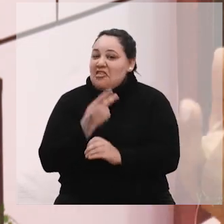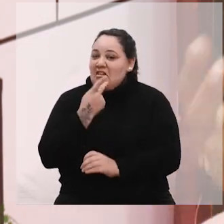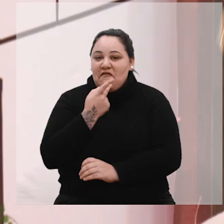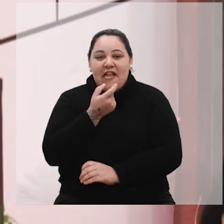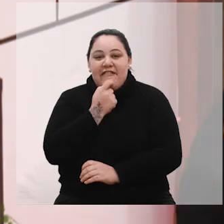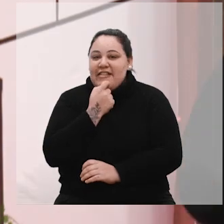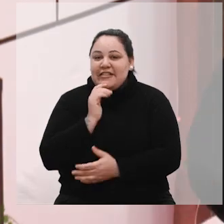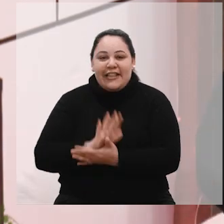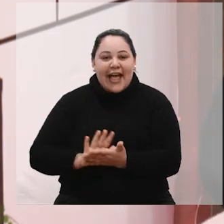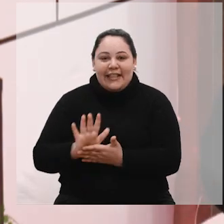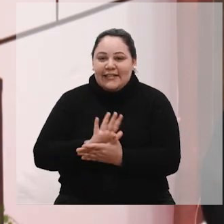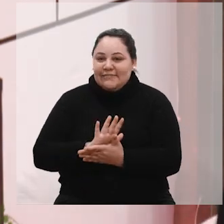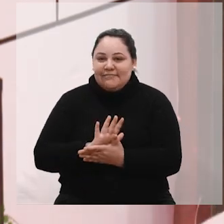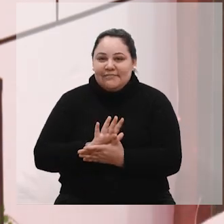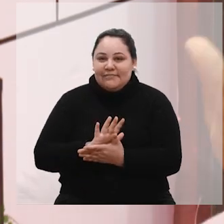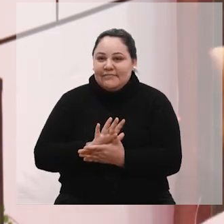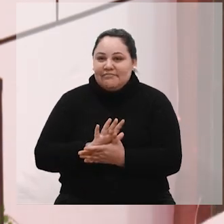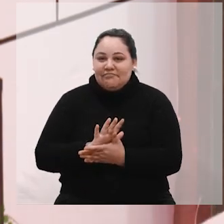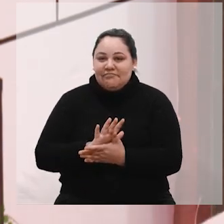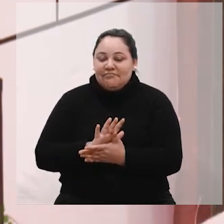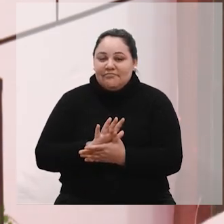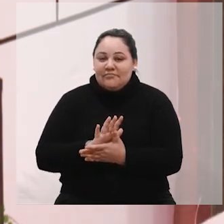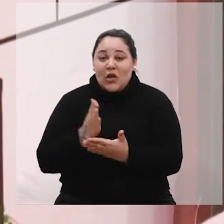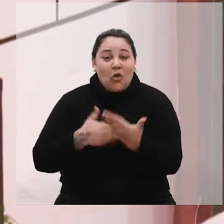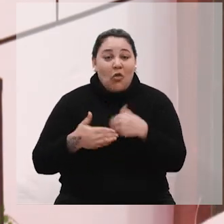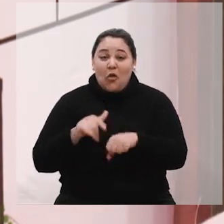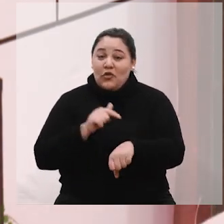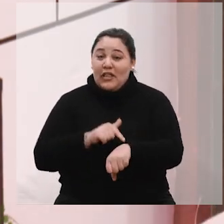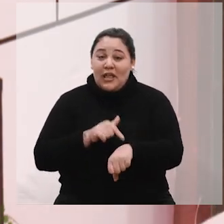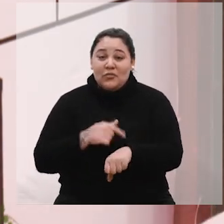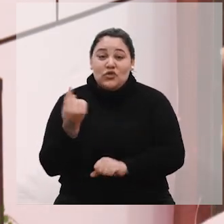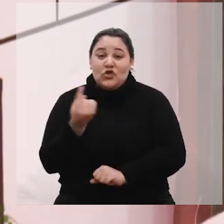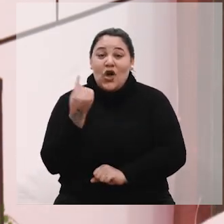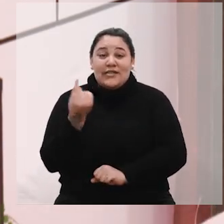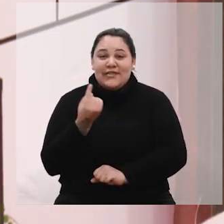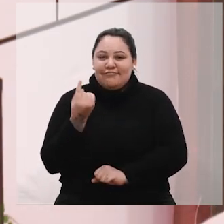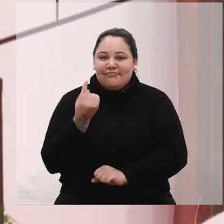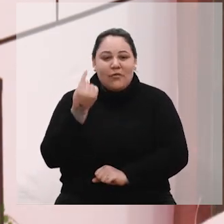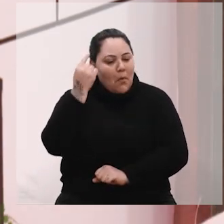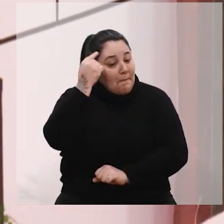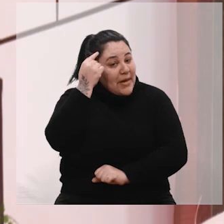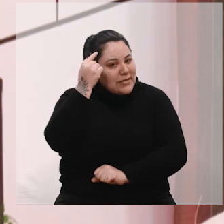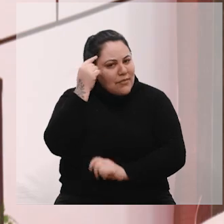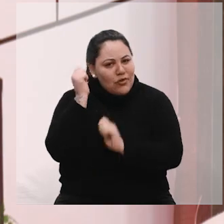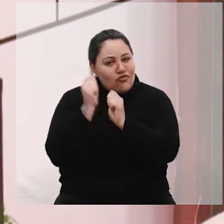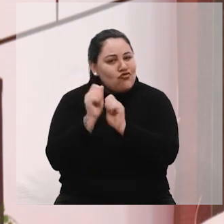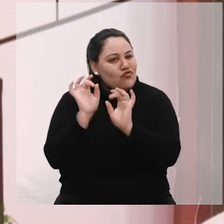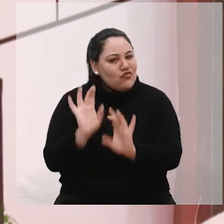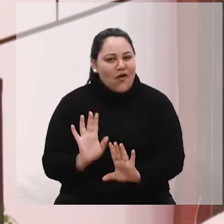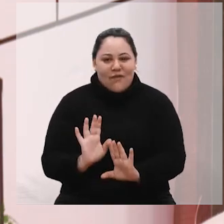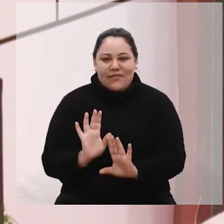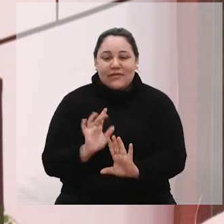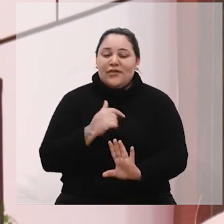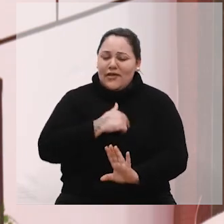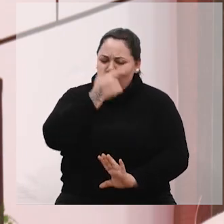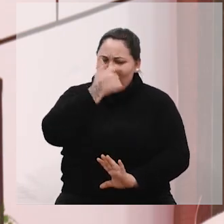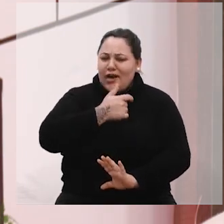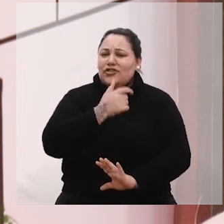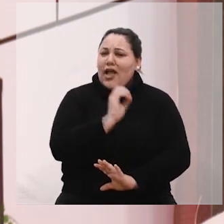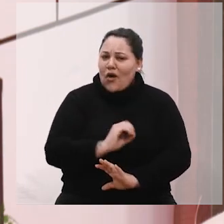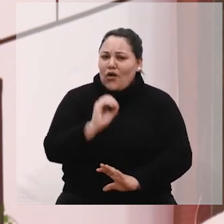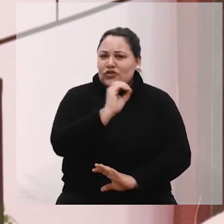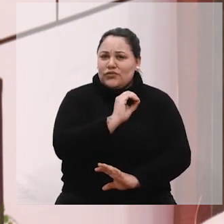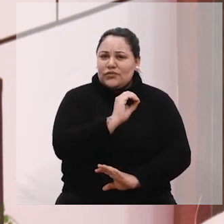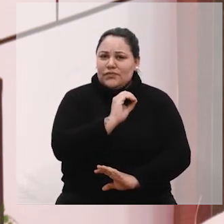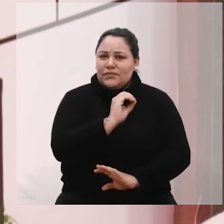falar inglês, então ela tinha que ficar quase todo o tempo sozinha com os pensamentos dela. Então, eu acho que é muito válido